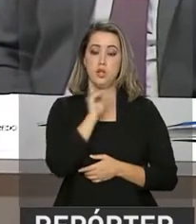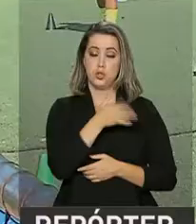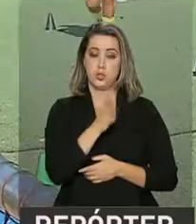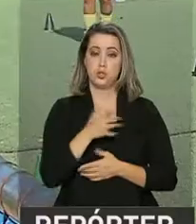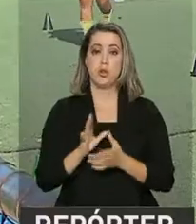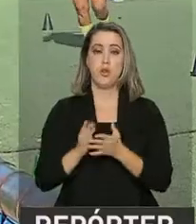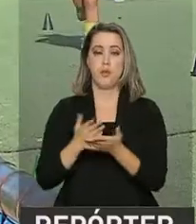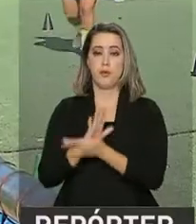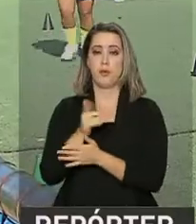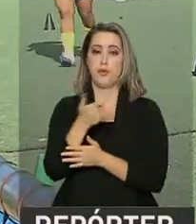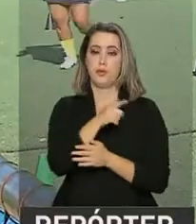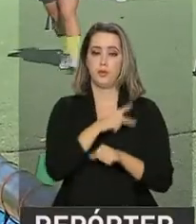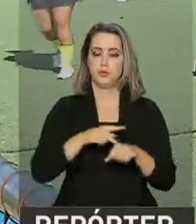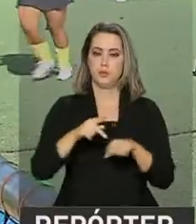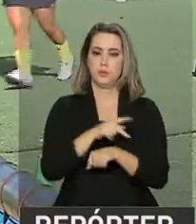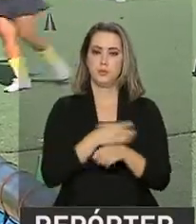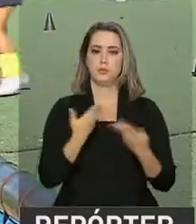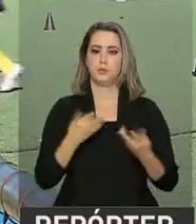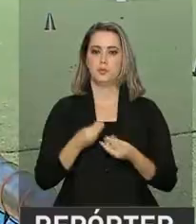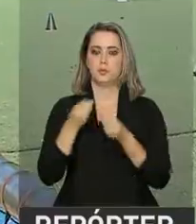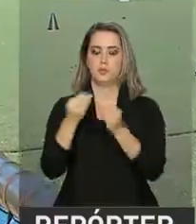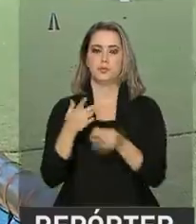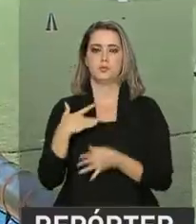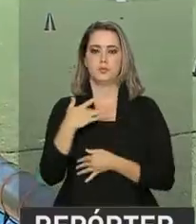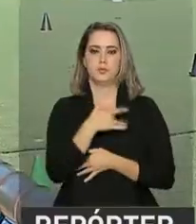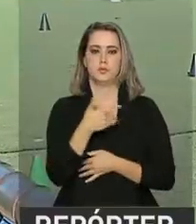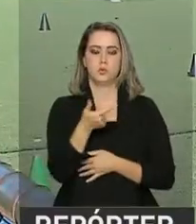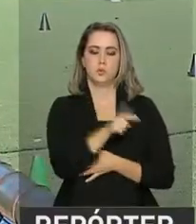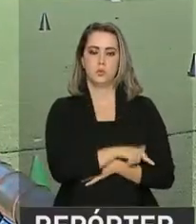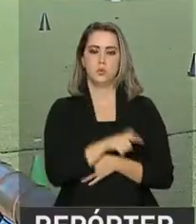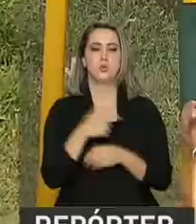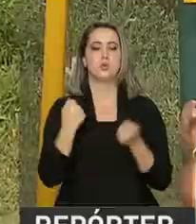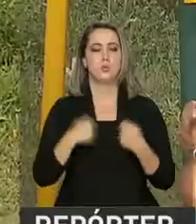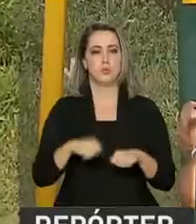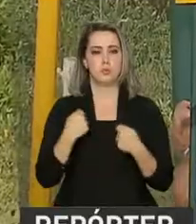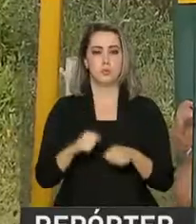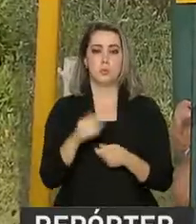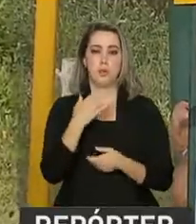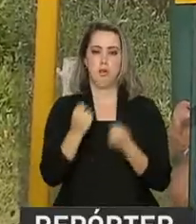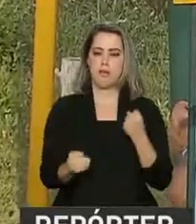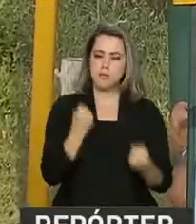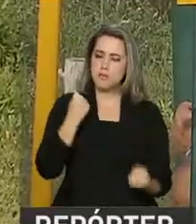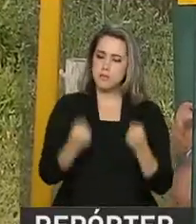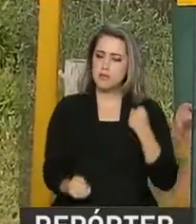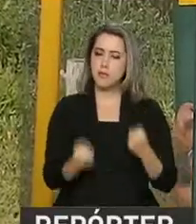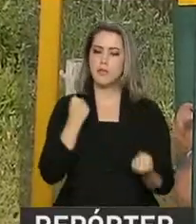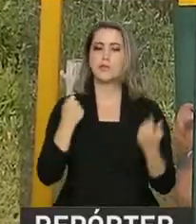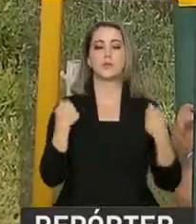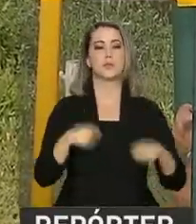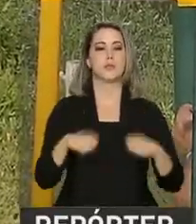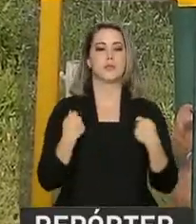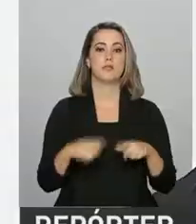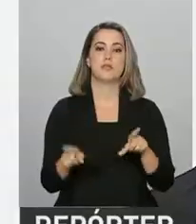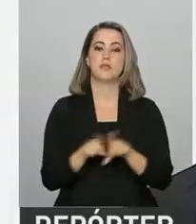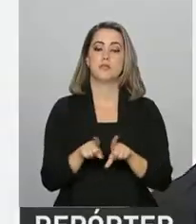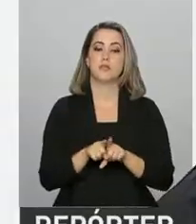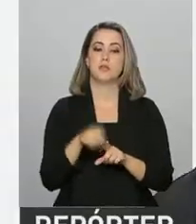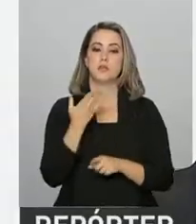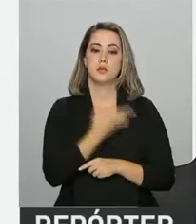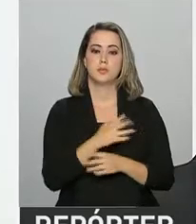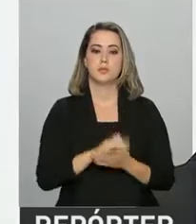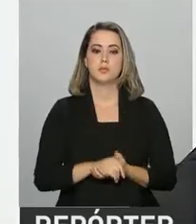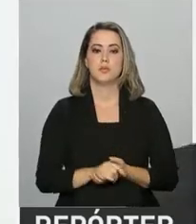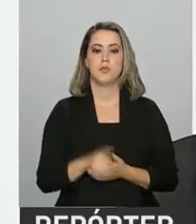para garantir a saúde é preciso ter outros hábitos saudáveis como praticar exercícios com regularidade você tem um